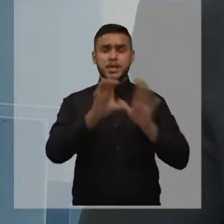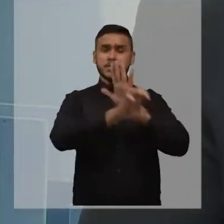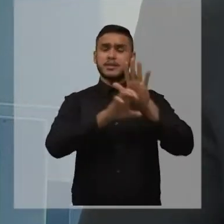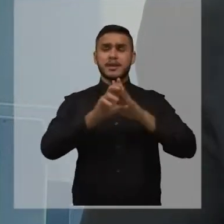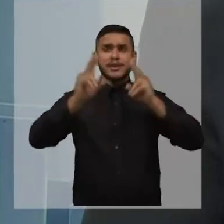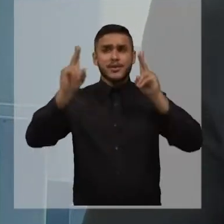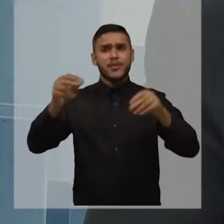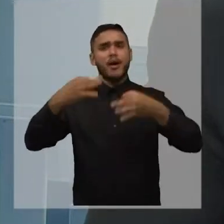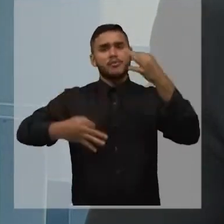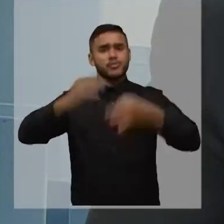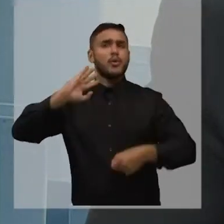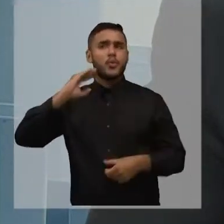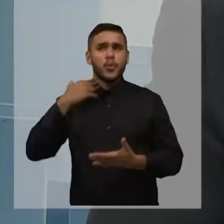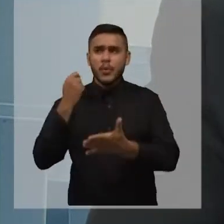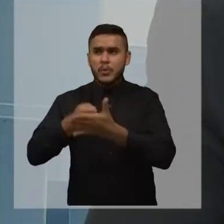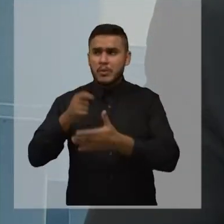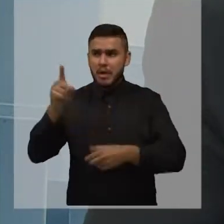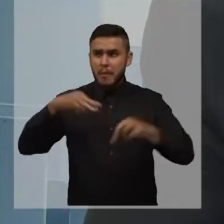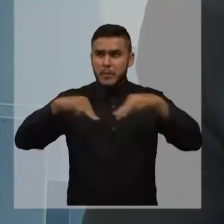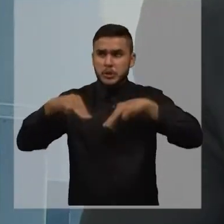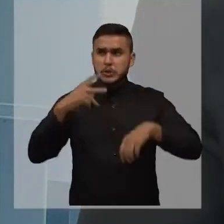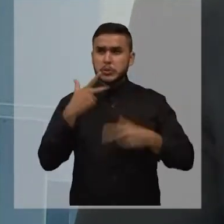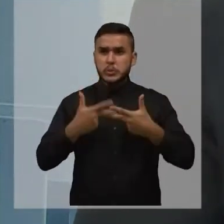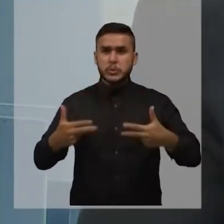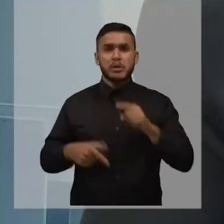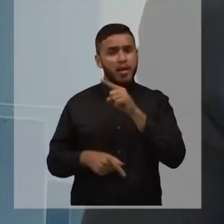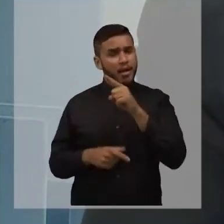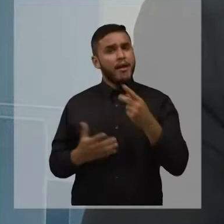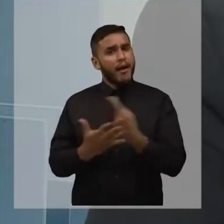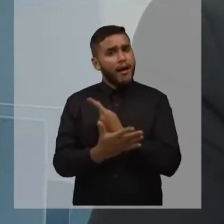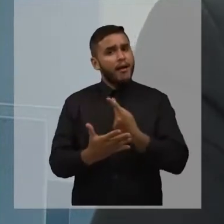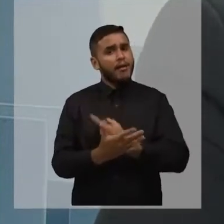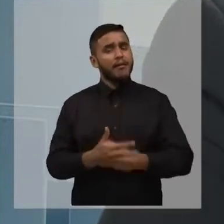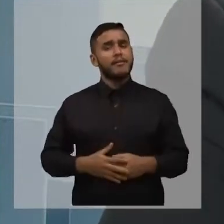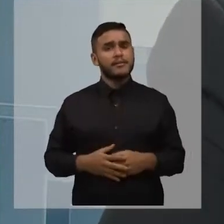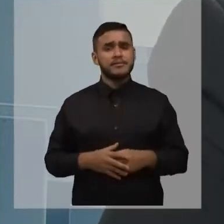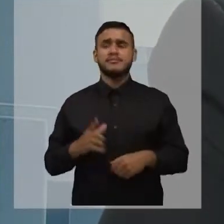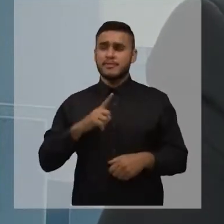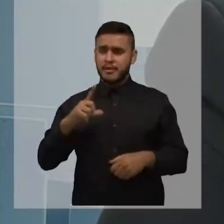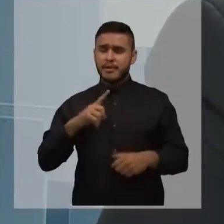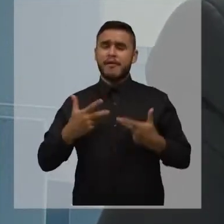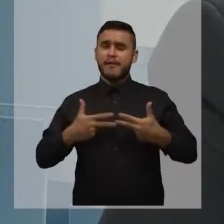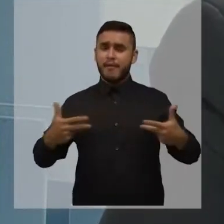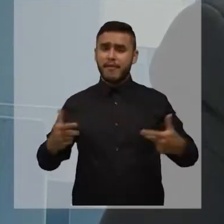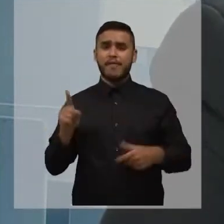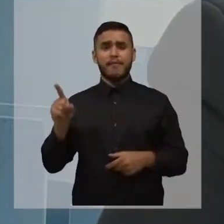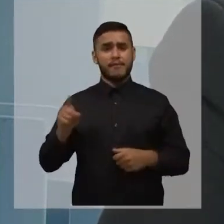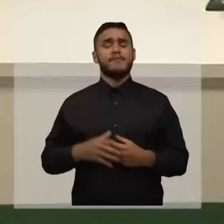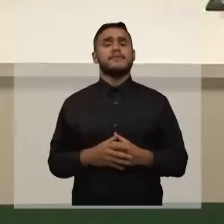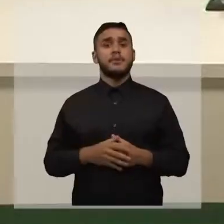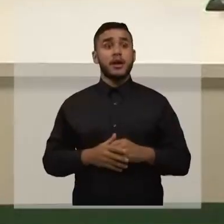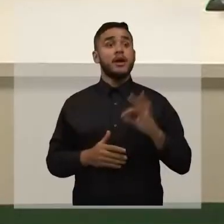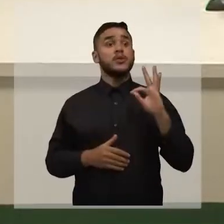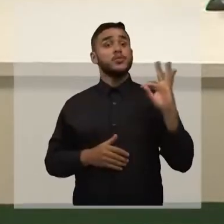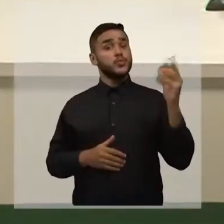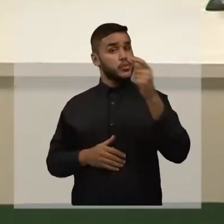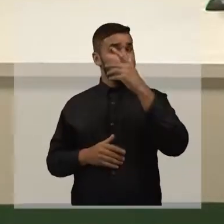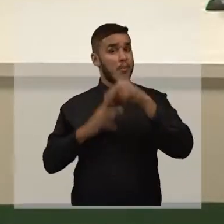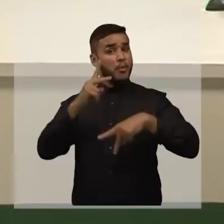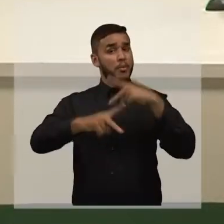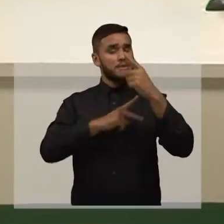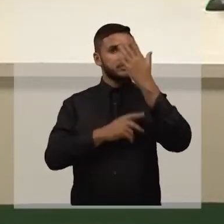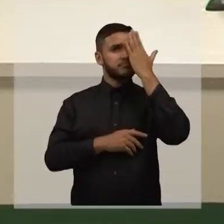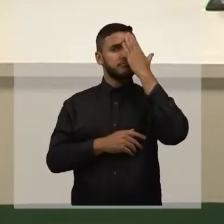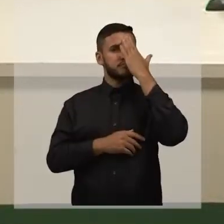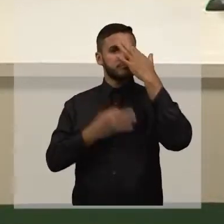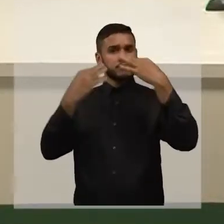quanto o executivo. E o pior, Luiz, a população já tem esse entendimento e, de novo, a